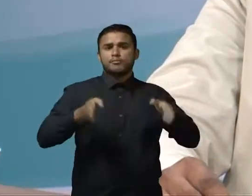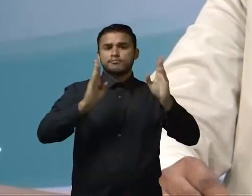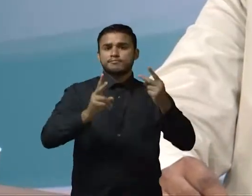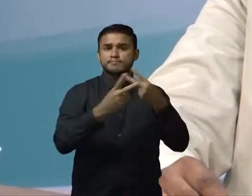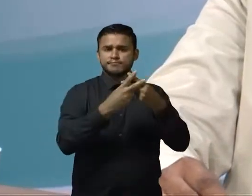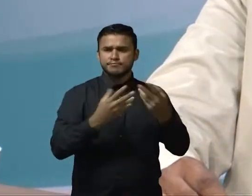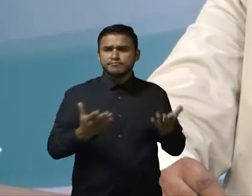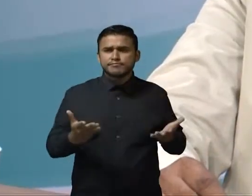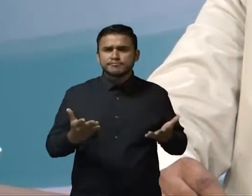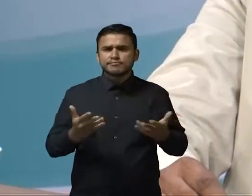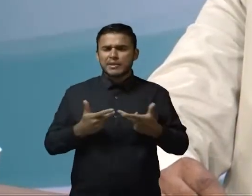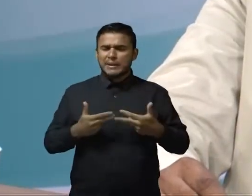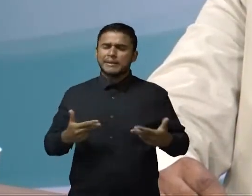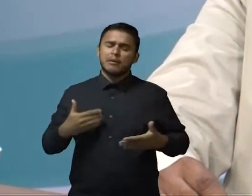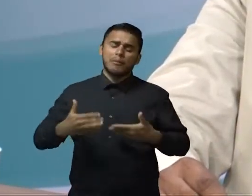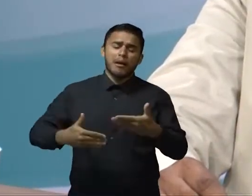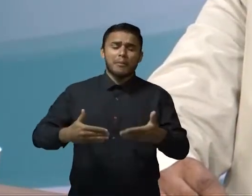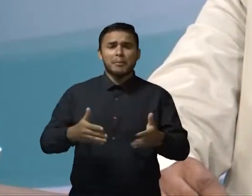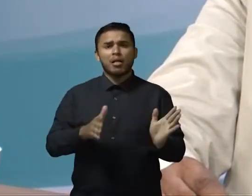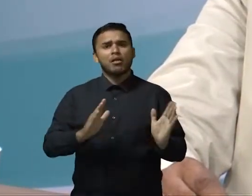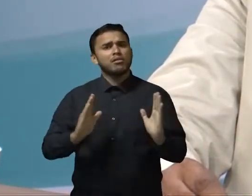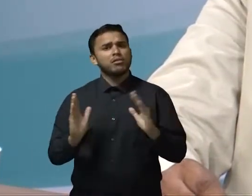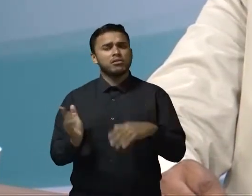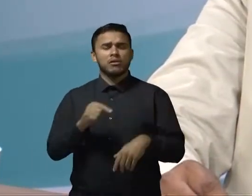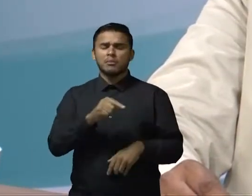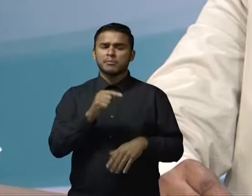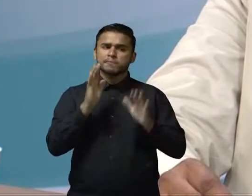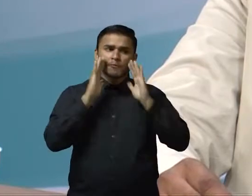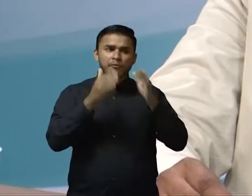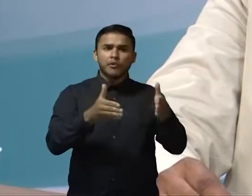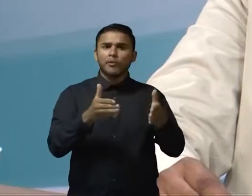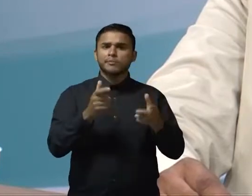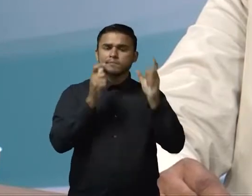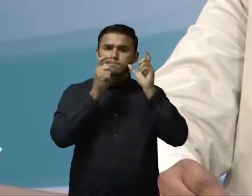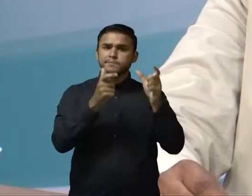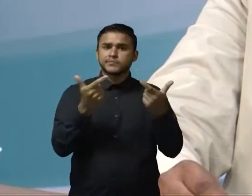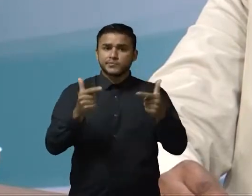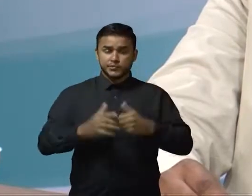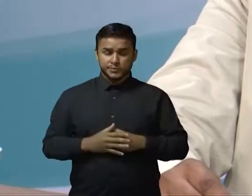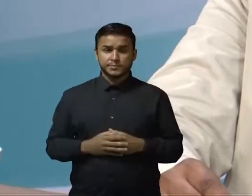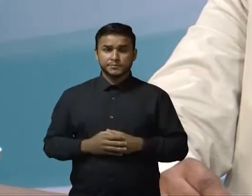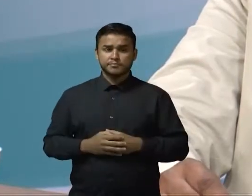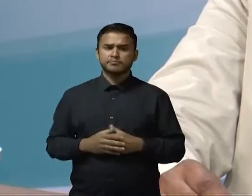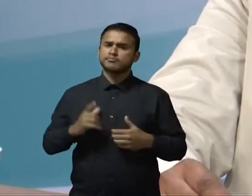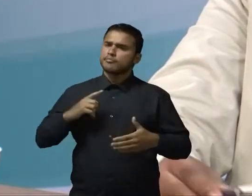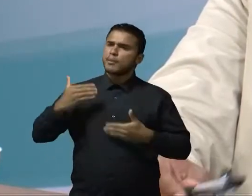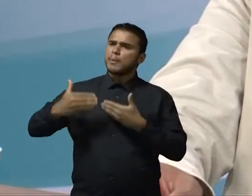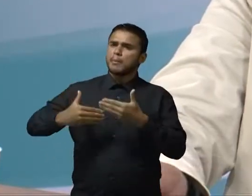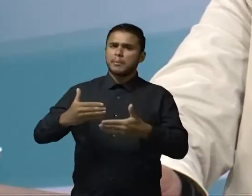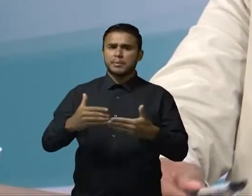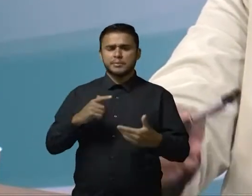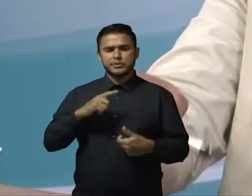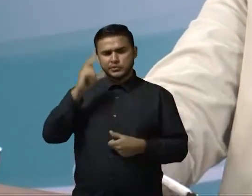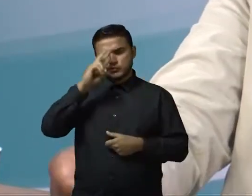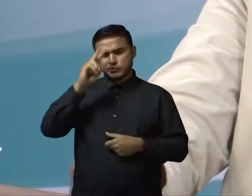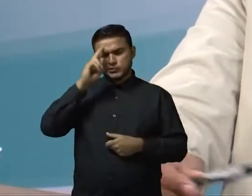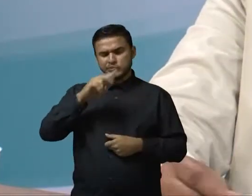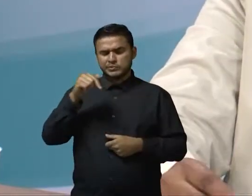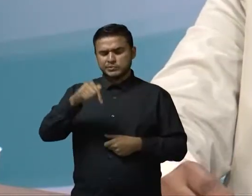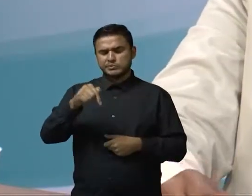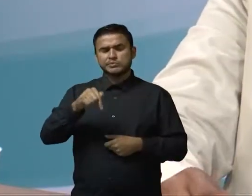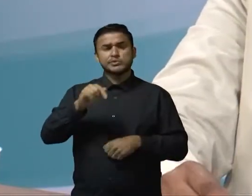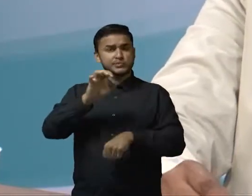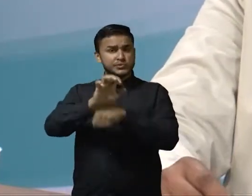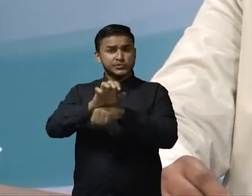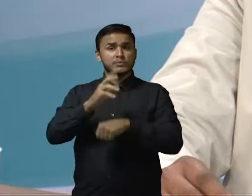de governos. Então, a gente permanece hoje dentro de uma condição histórica aqui no Brasil, aqui no Ceará